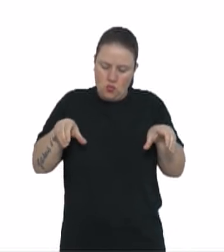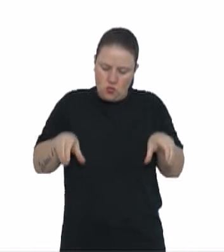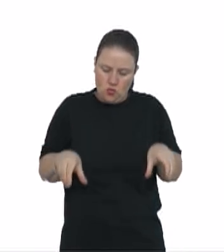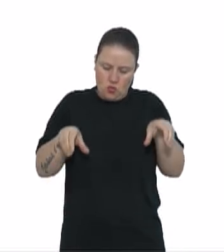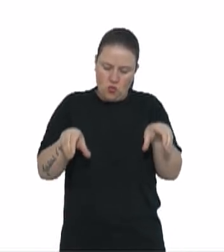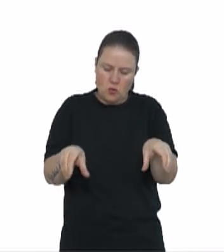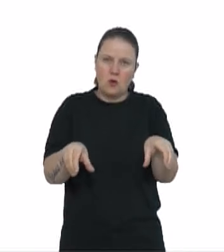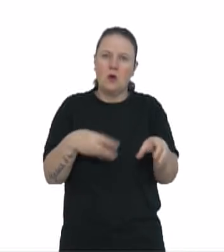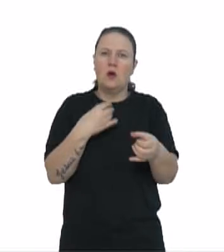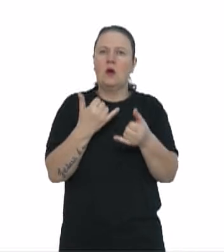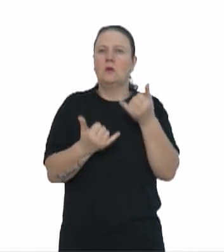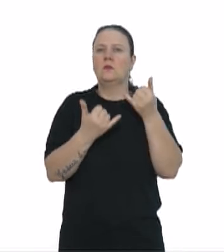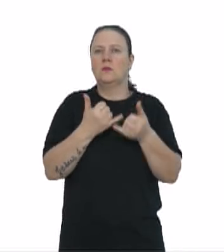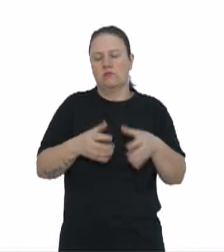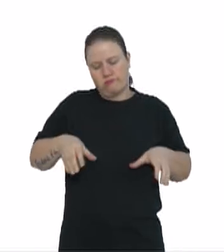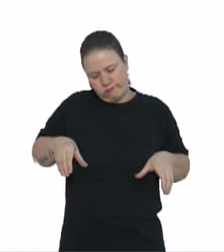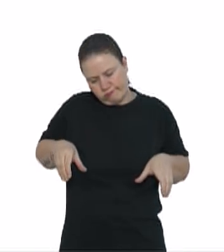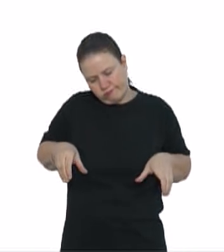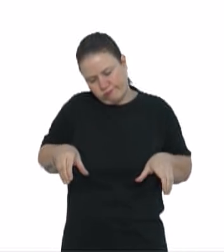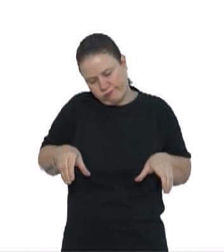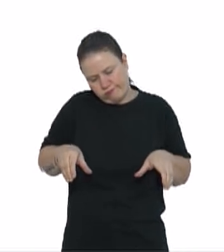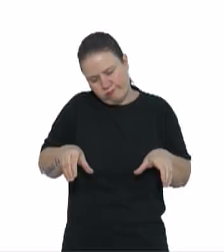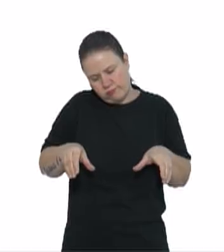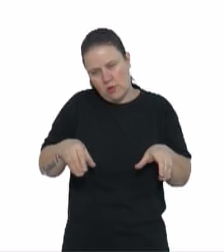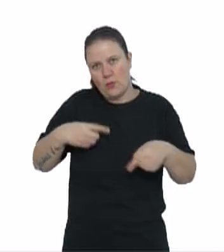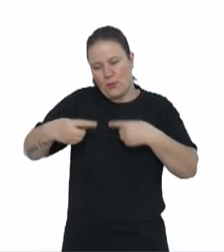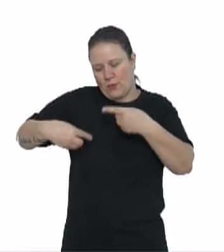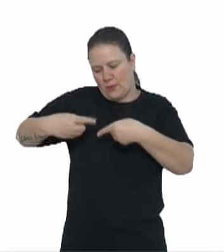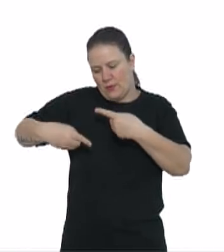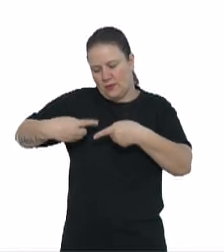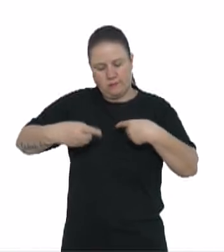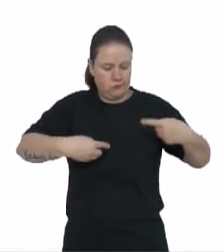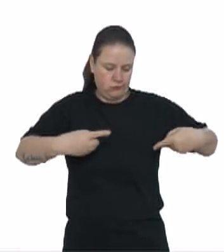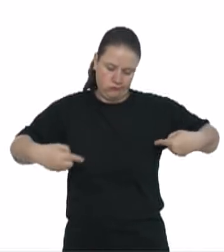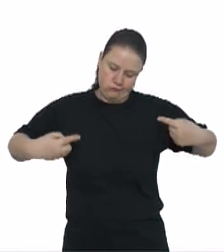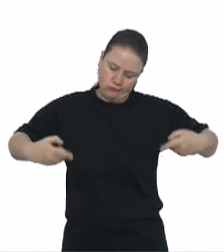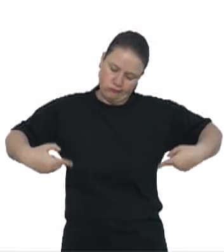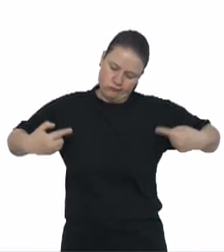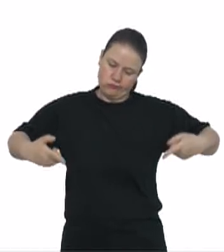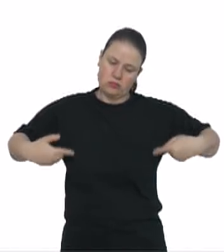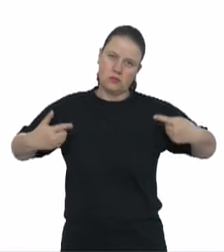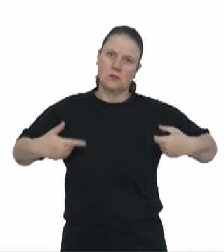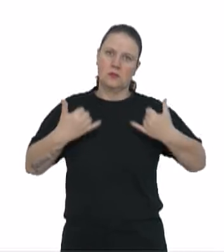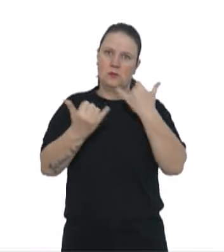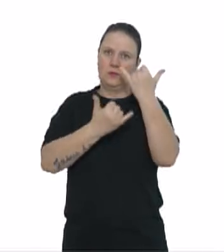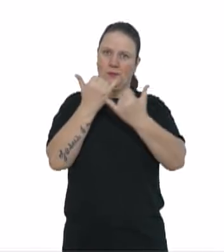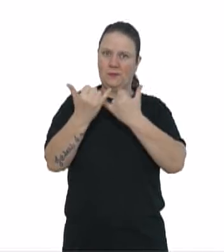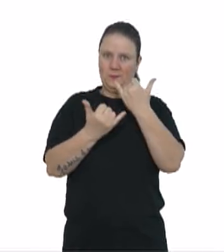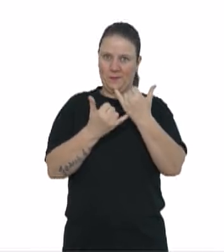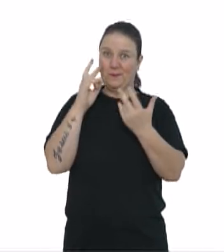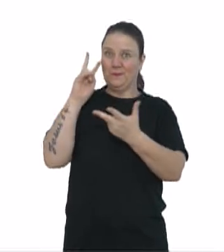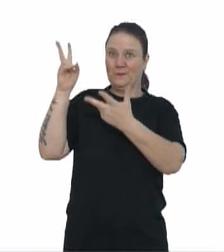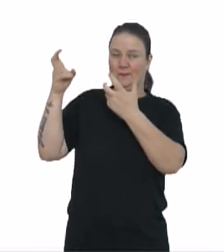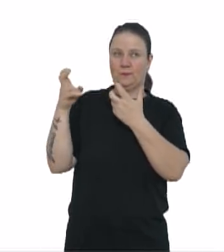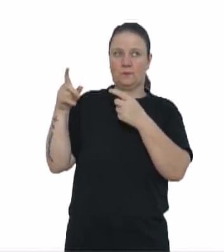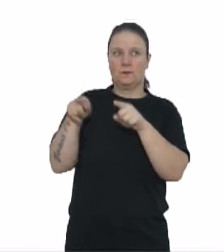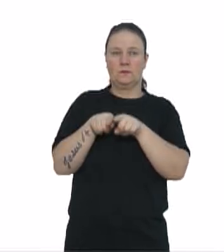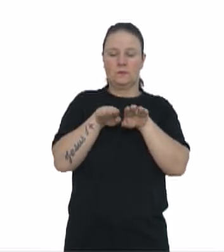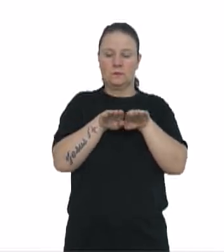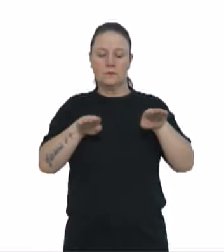carregando esse fogão, ele pode ser arrastado graças às rodinhas dos caminhões de plástico de brinquedo. Em cima